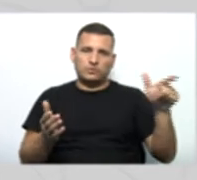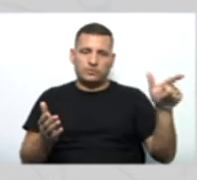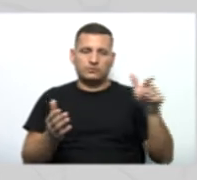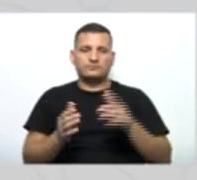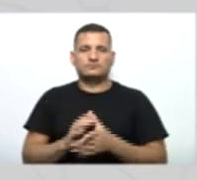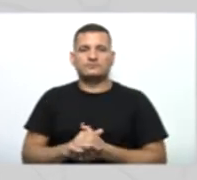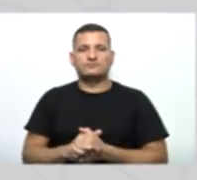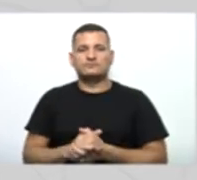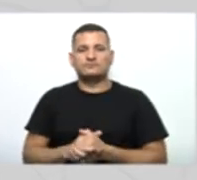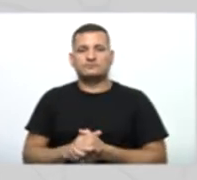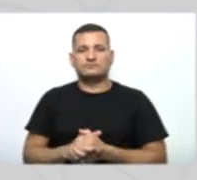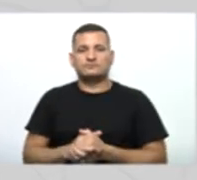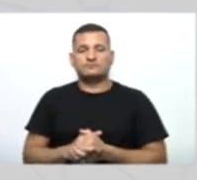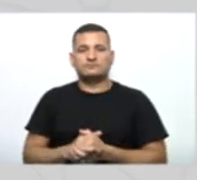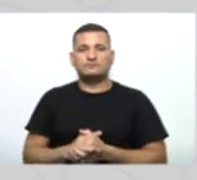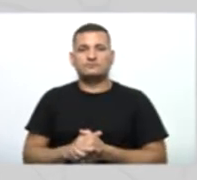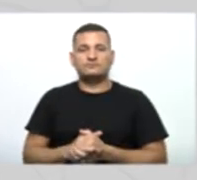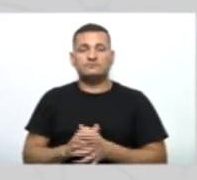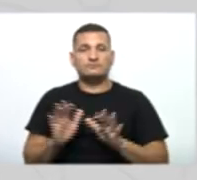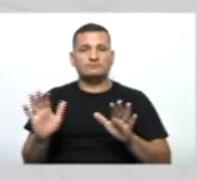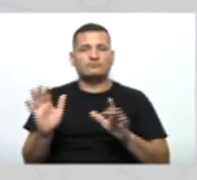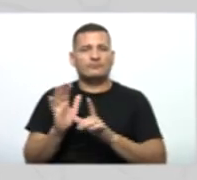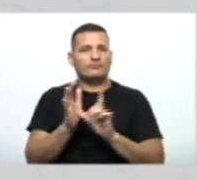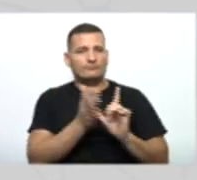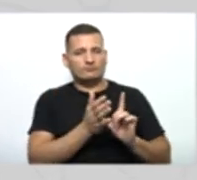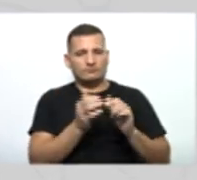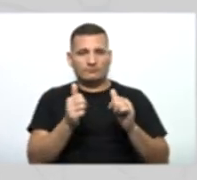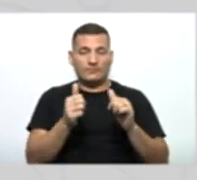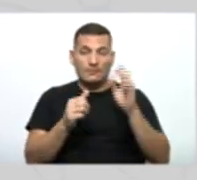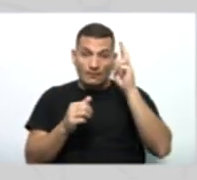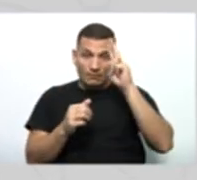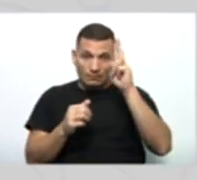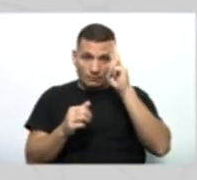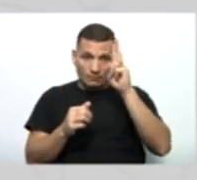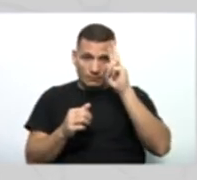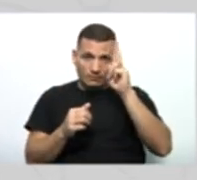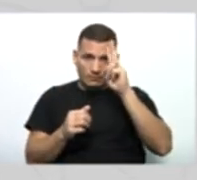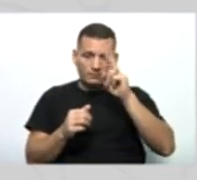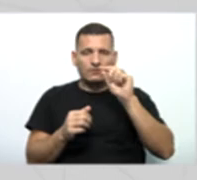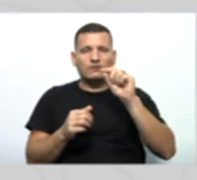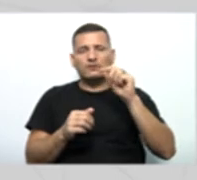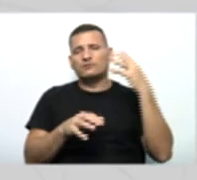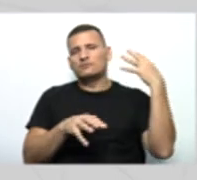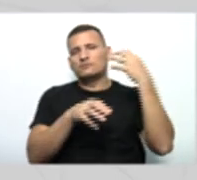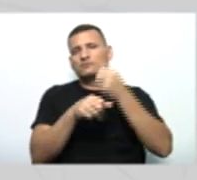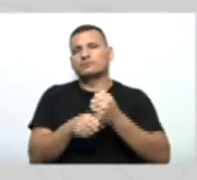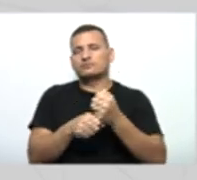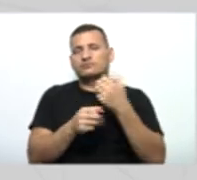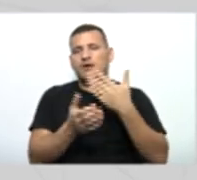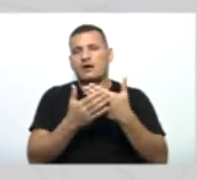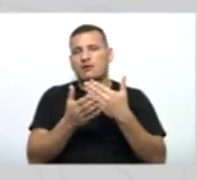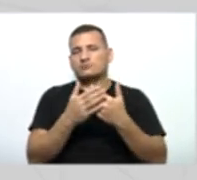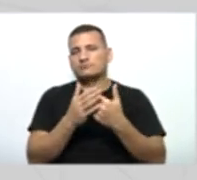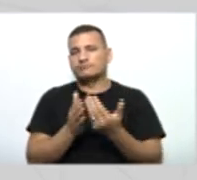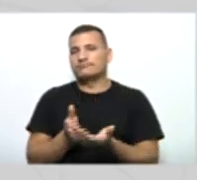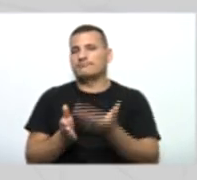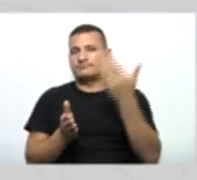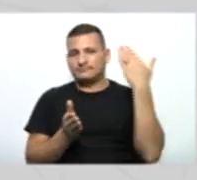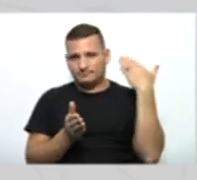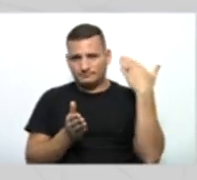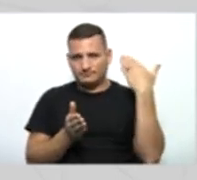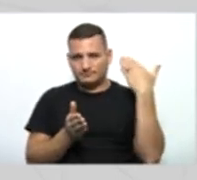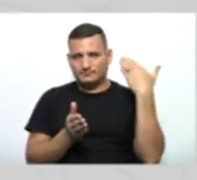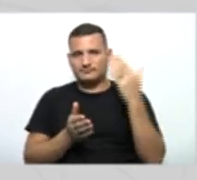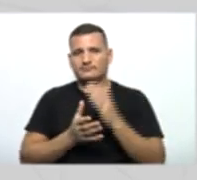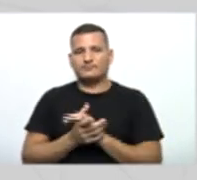beleza? Antes da gente começar a aula de hoje, eu só queria fazer aqui uma recapitulação básica da aula passada para